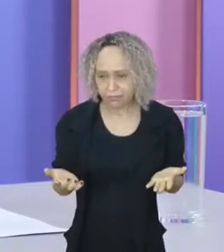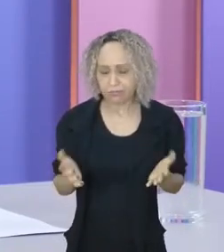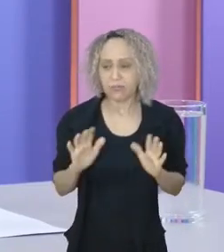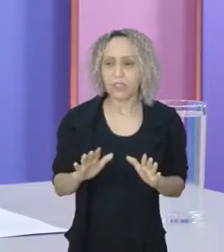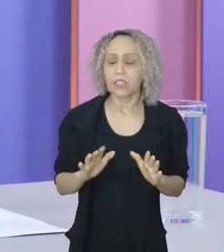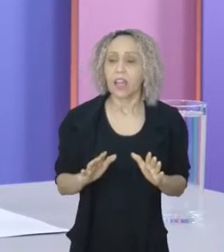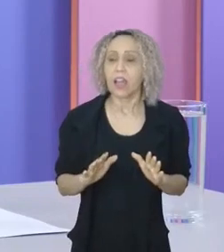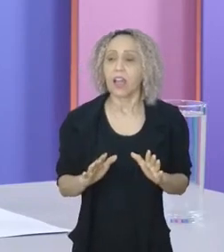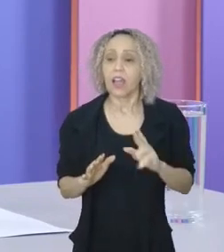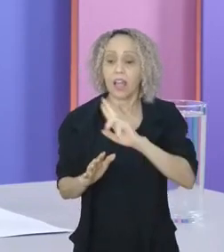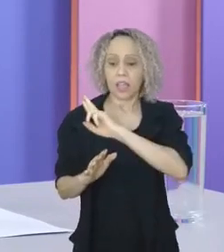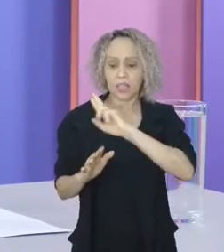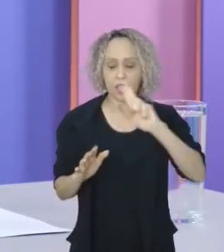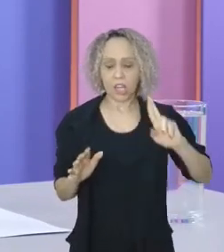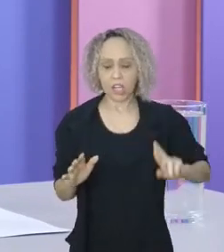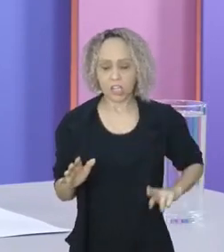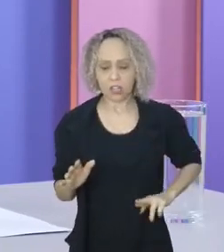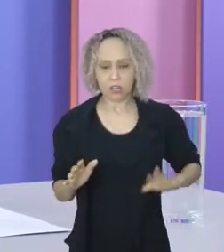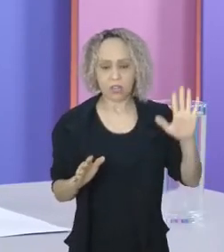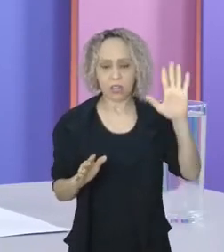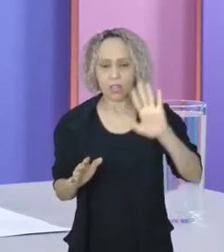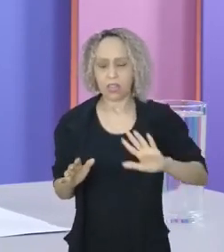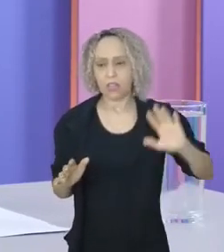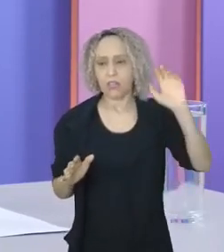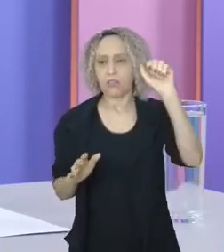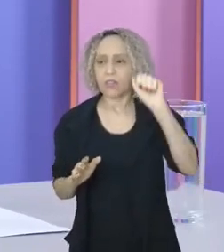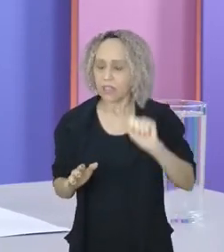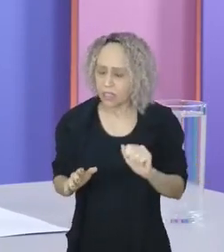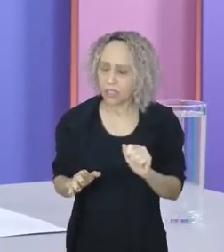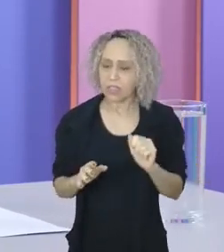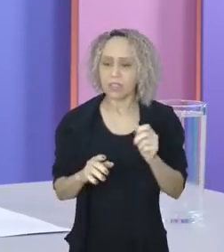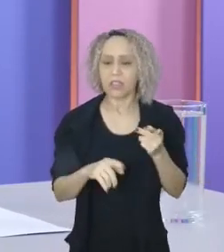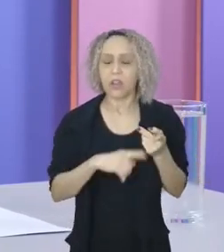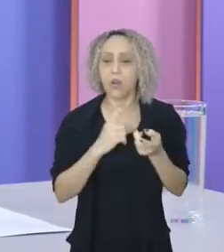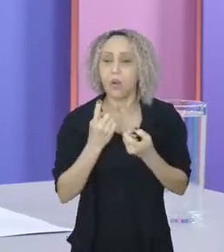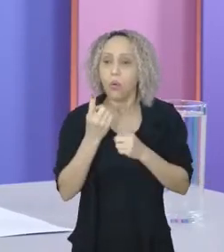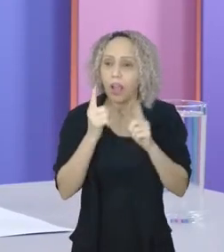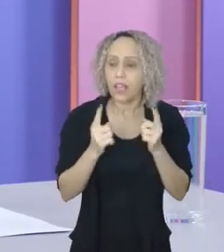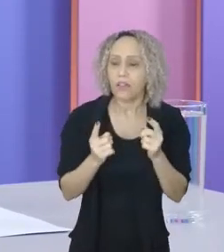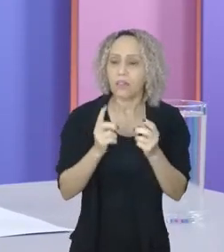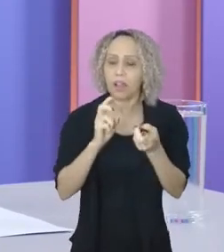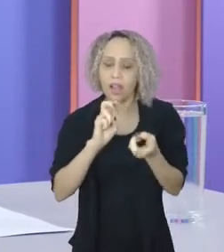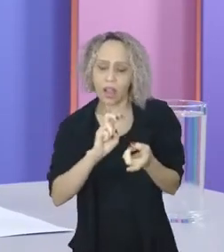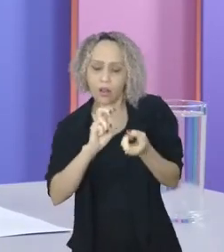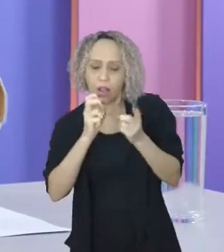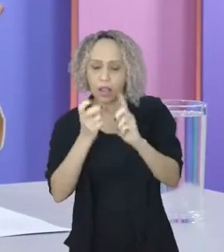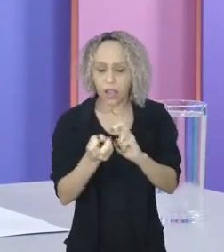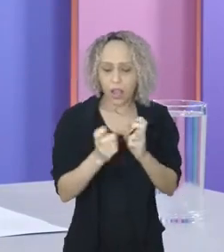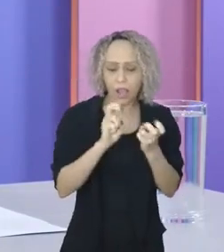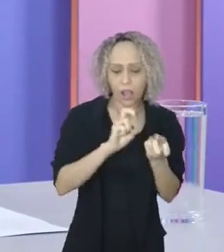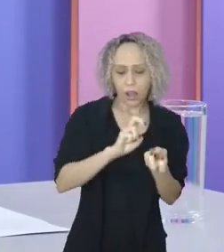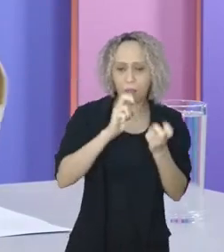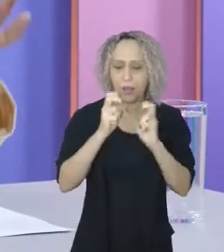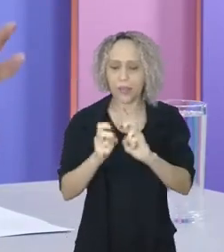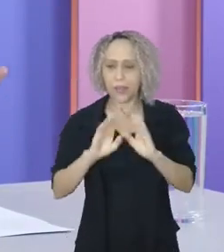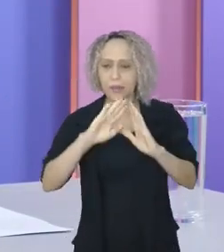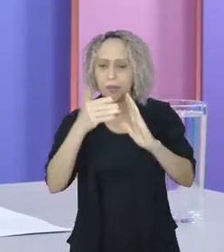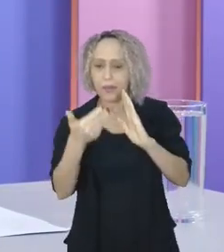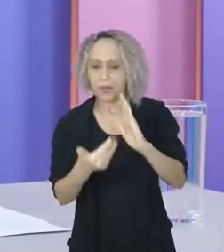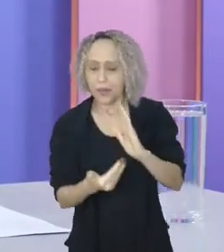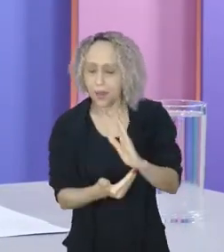matriz africana, as religiões africanas, o carnaval, a capoeira, os quilombos, todas